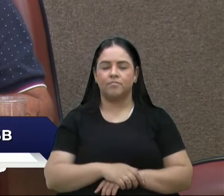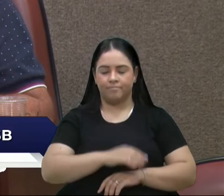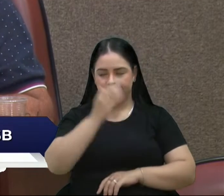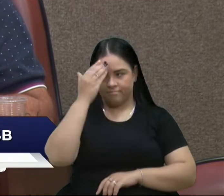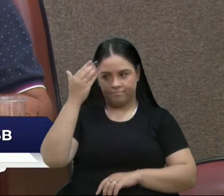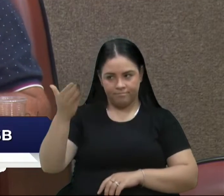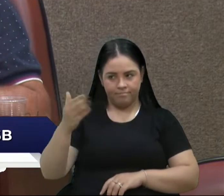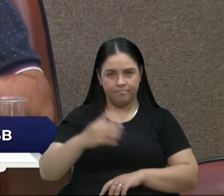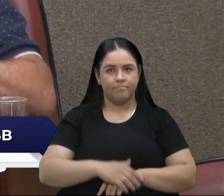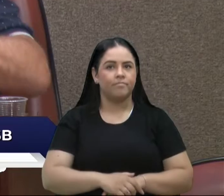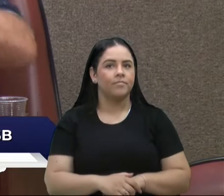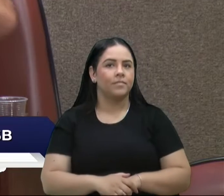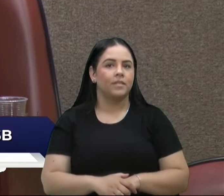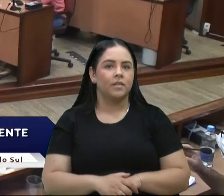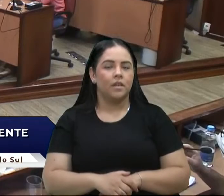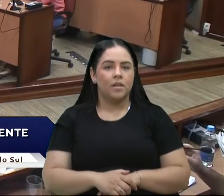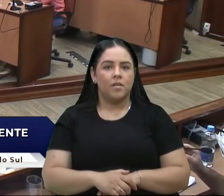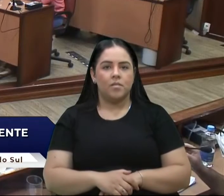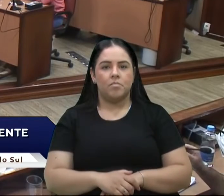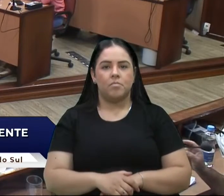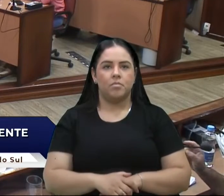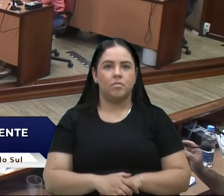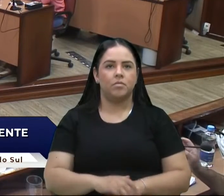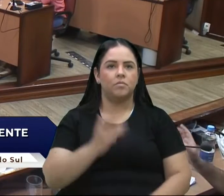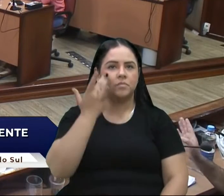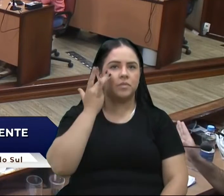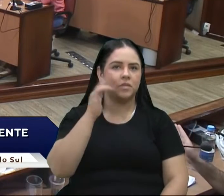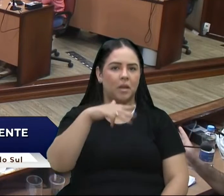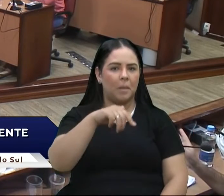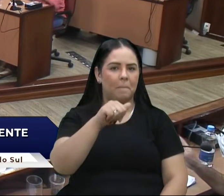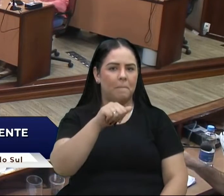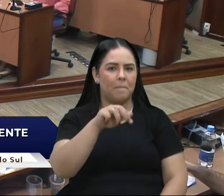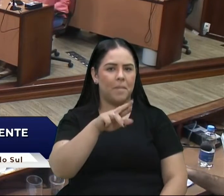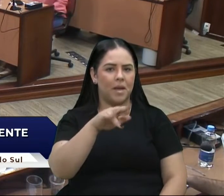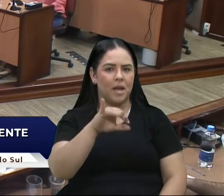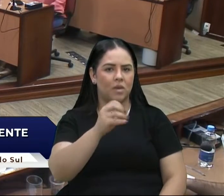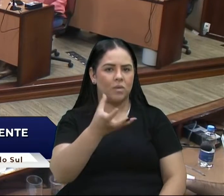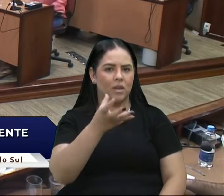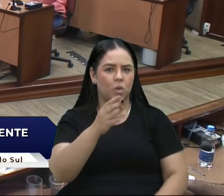Obrigado. Obrigado. Querido. Não sei se o doutor Mário quer fazer alguma ponderação